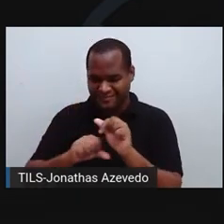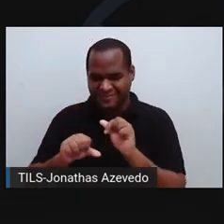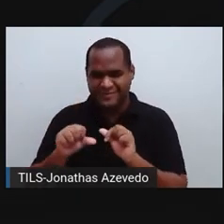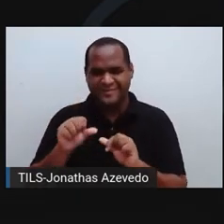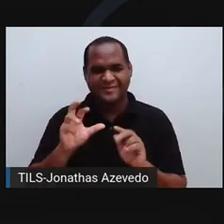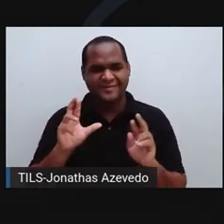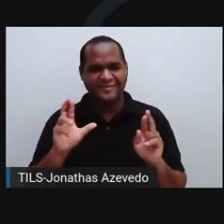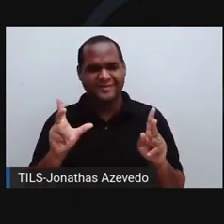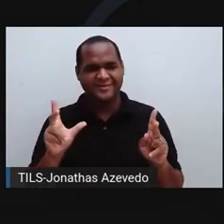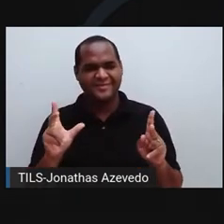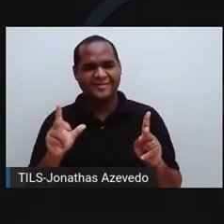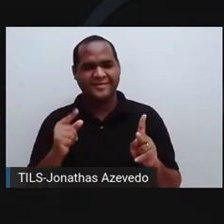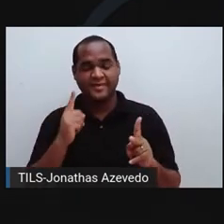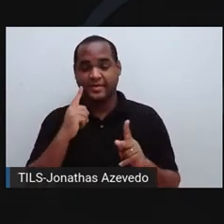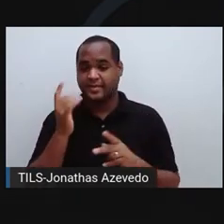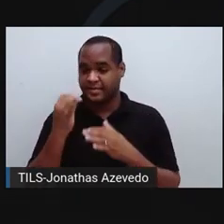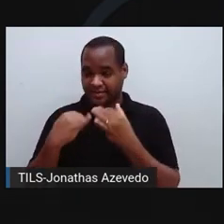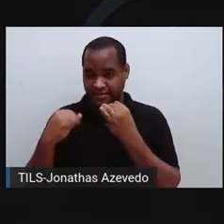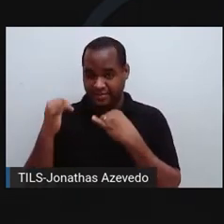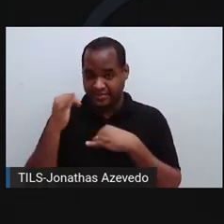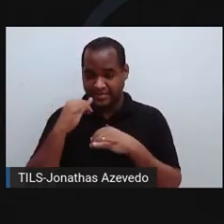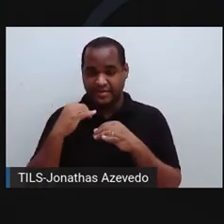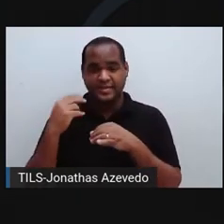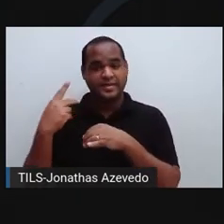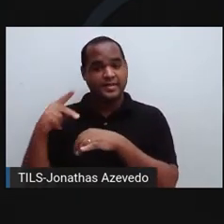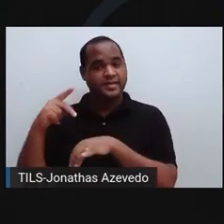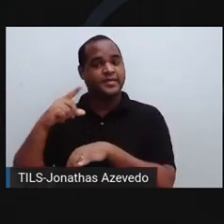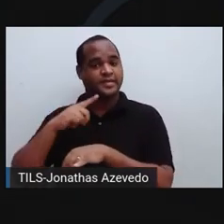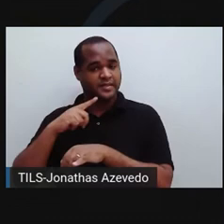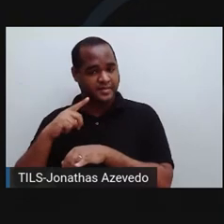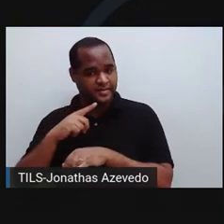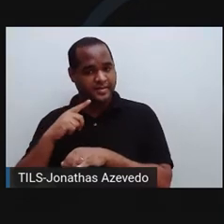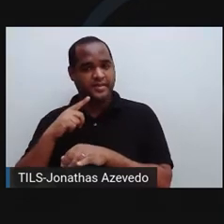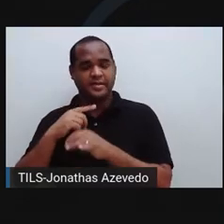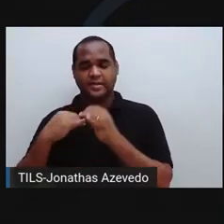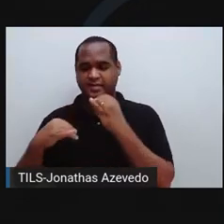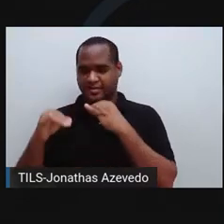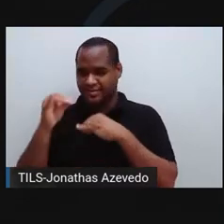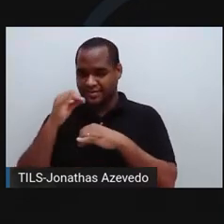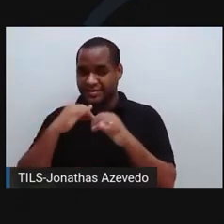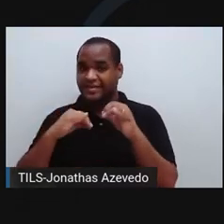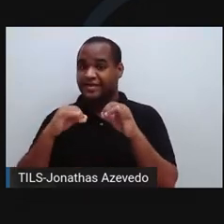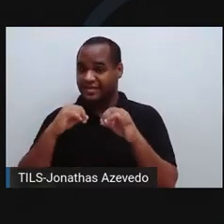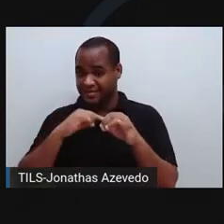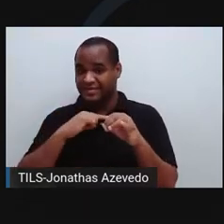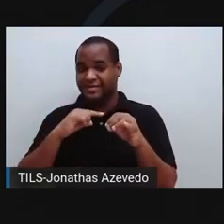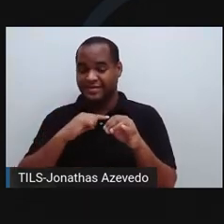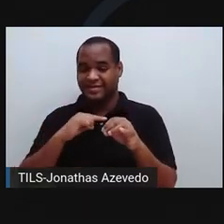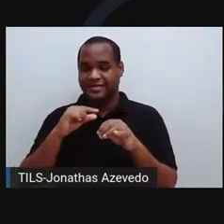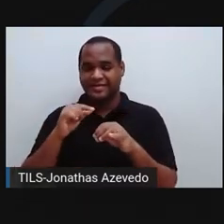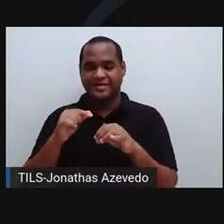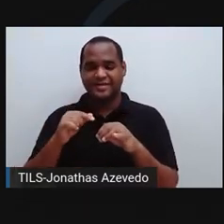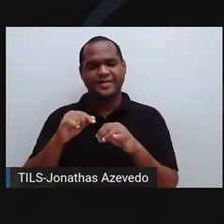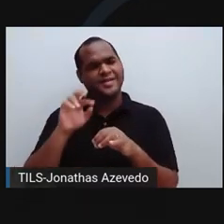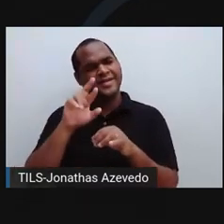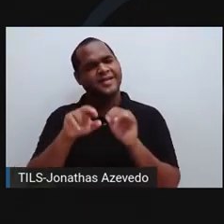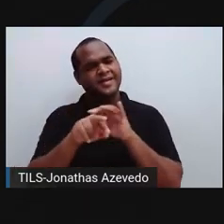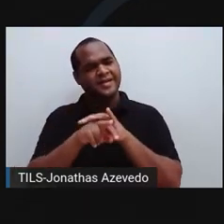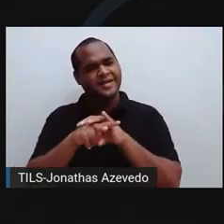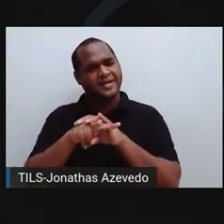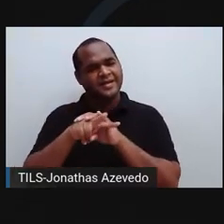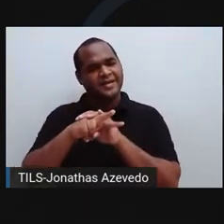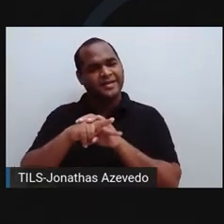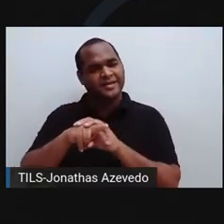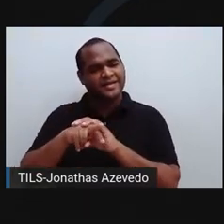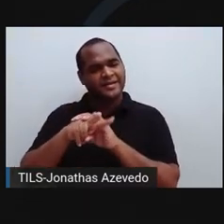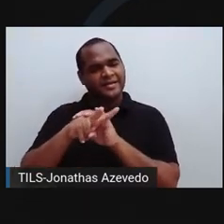está dando energia é a alga. A alga dá energia para o caracol ou para o caramujo. E esse caramujo dá energia